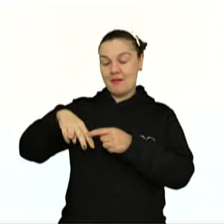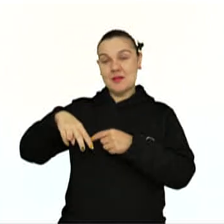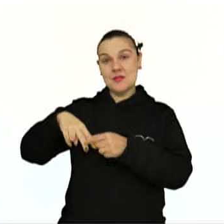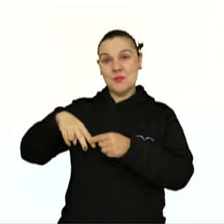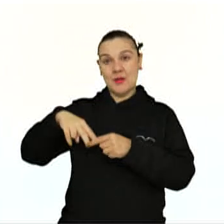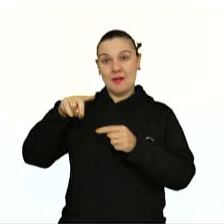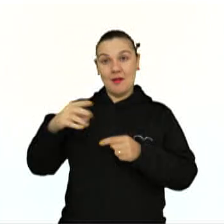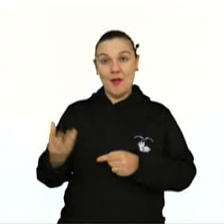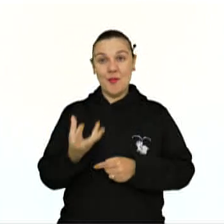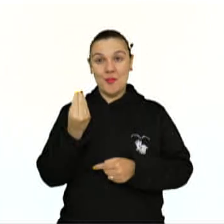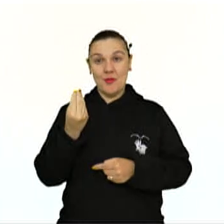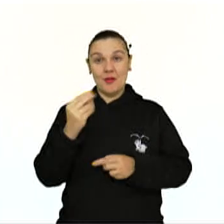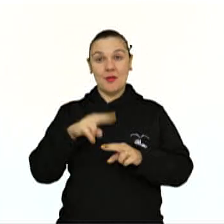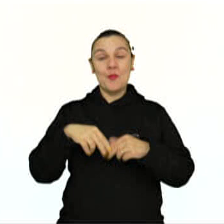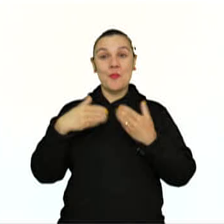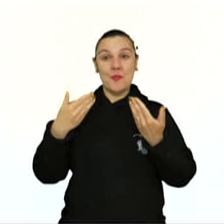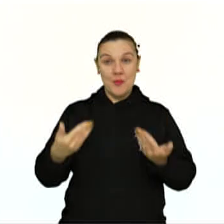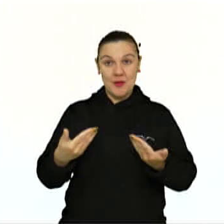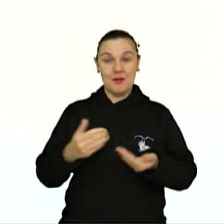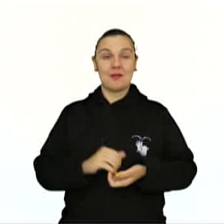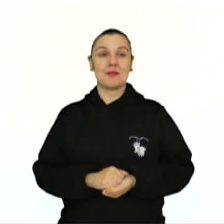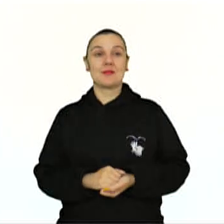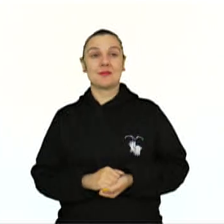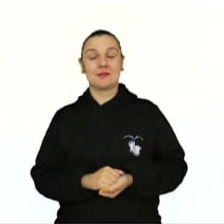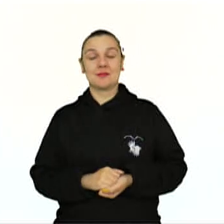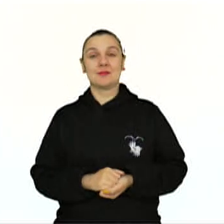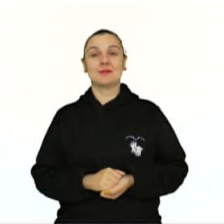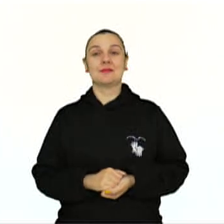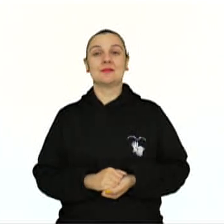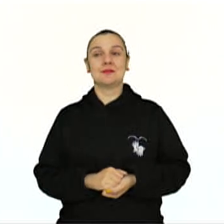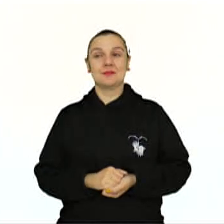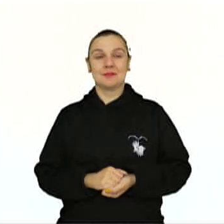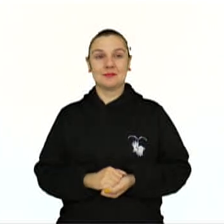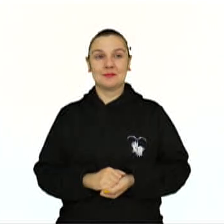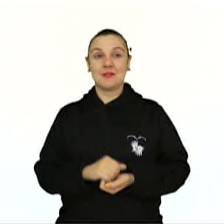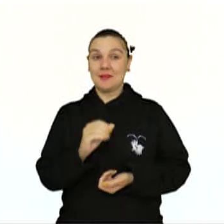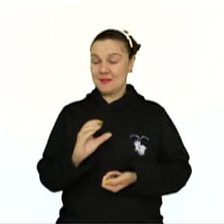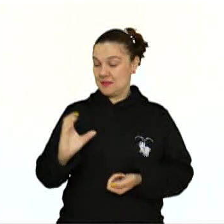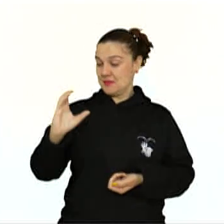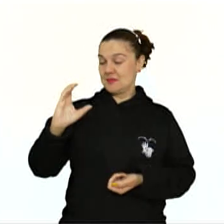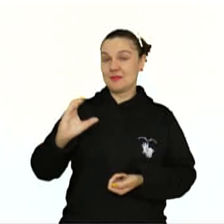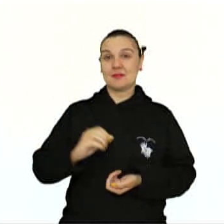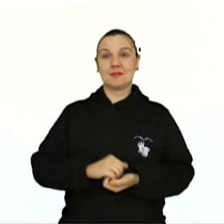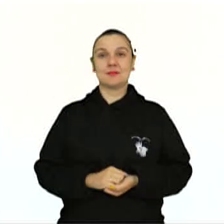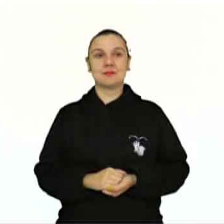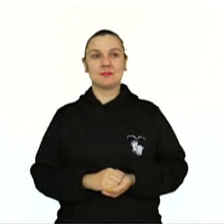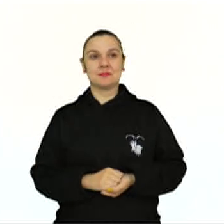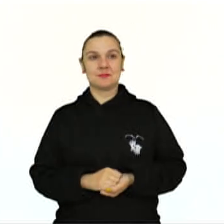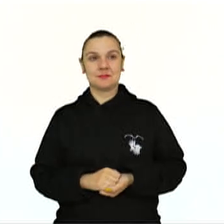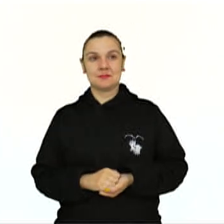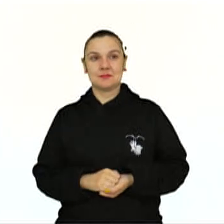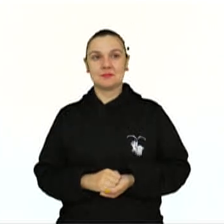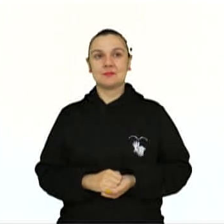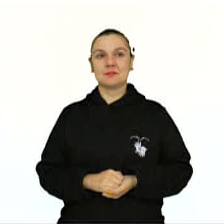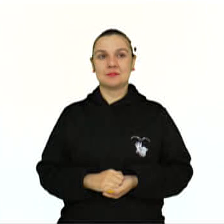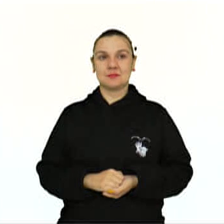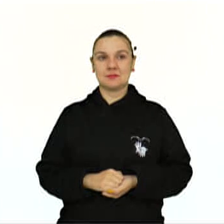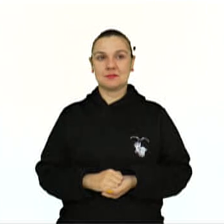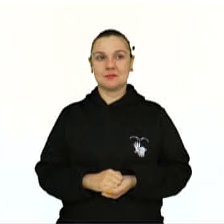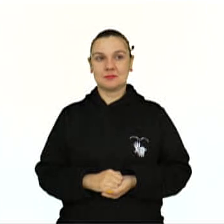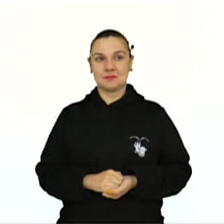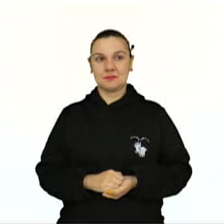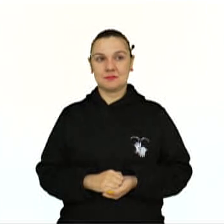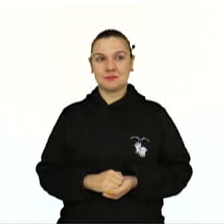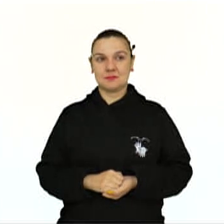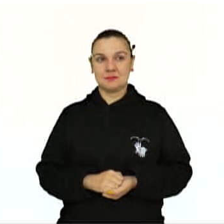pernas, está no plural, por isso é duele. Tranquilo? Letra C. A Juan e a Pedro, les,